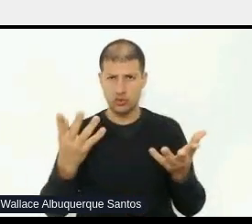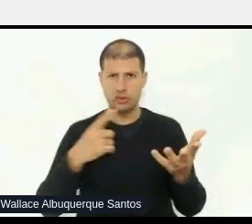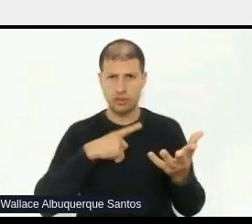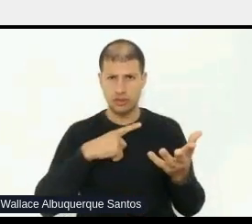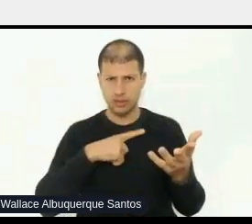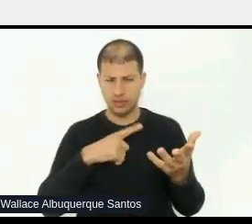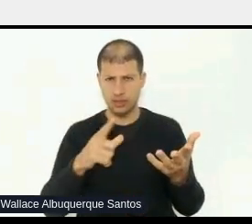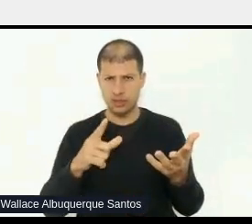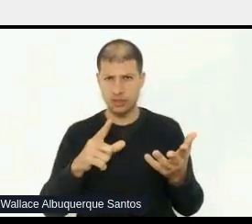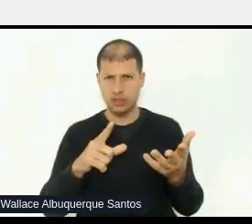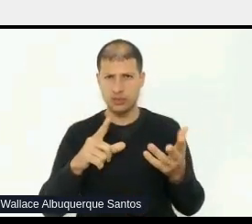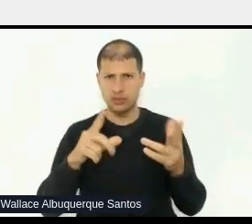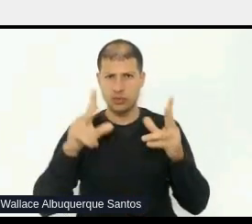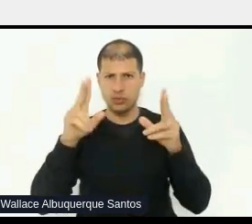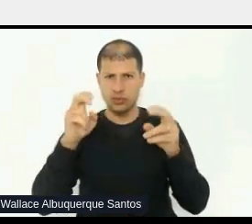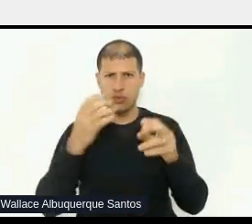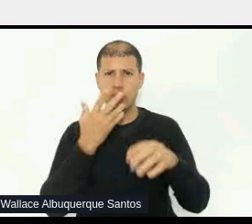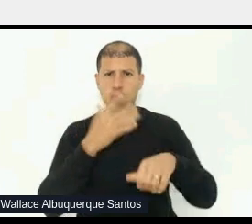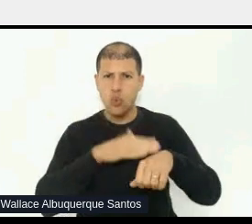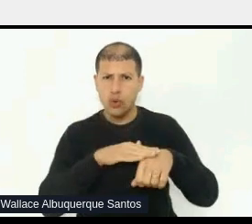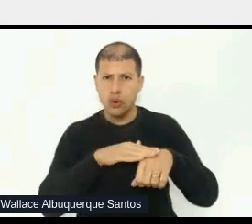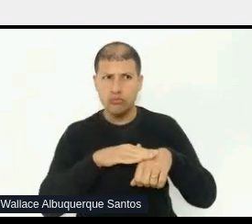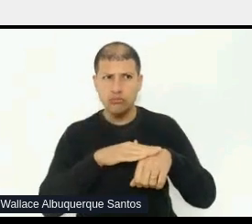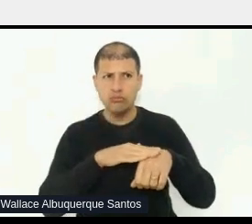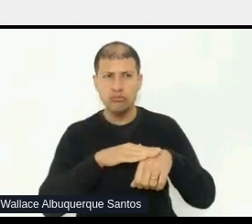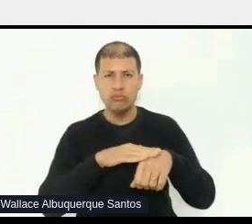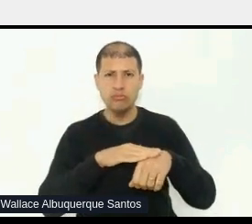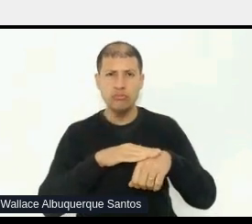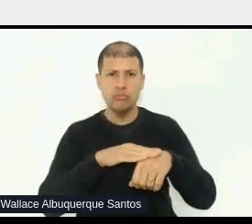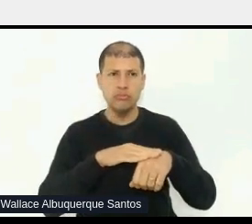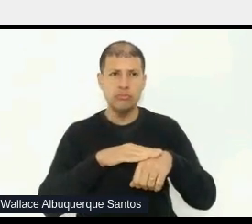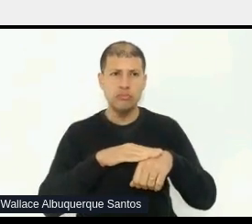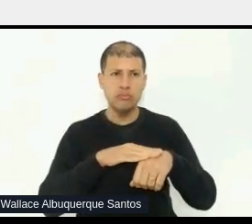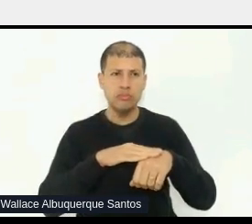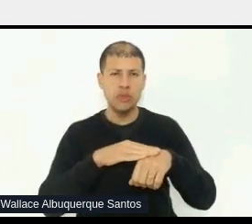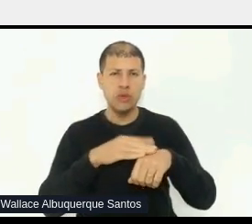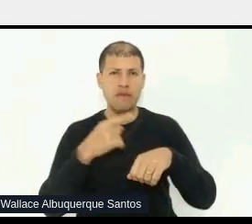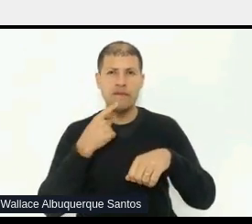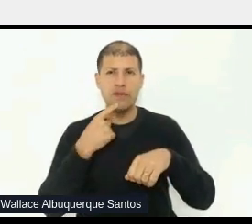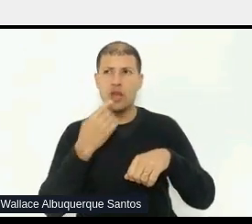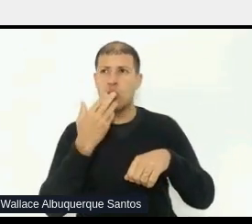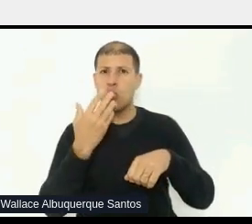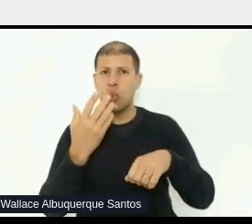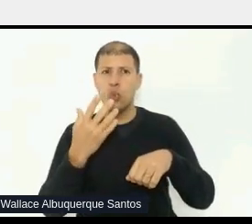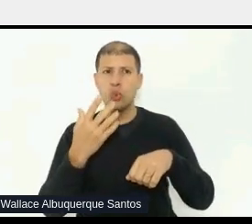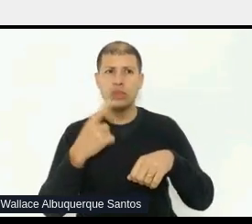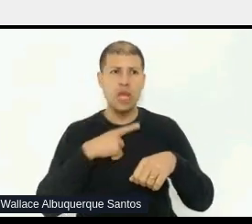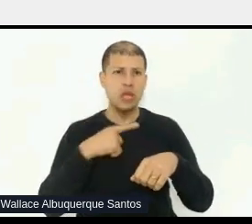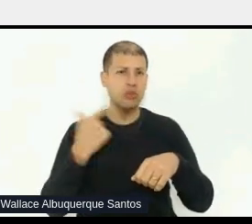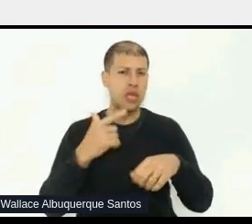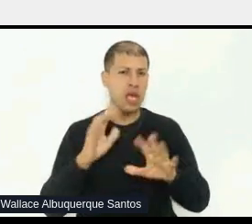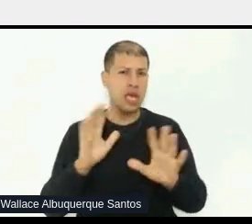questão relacionada a cores? Né, e não enxerga algum tipo de cor?